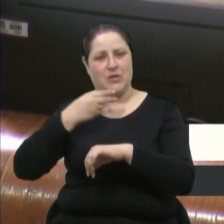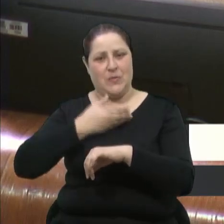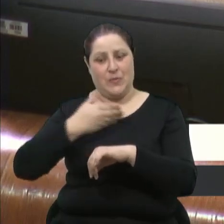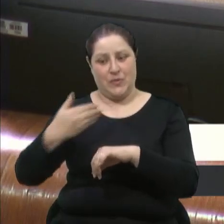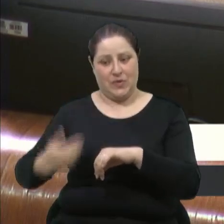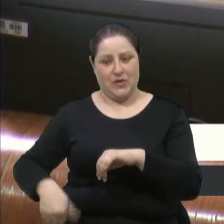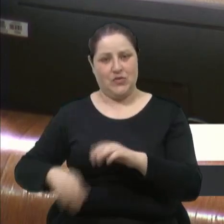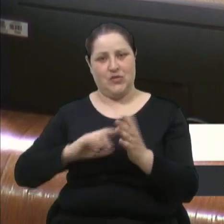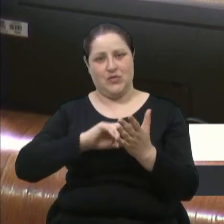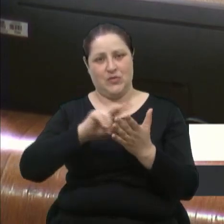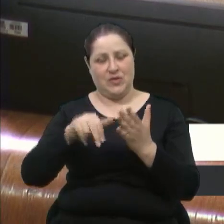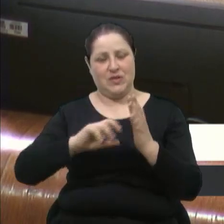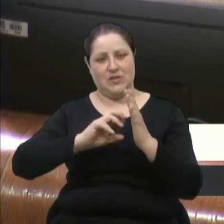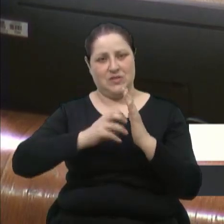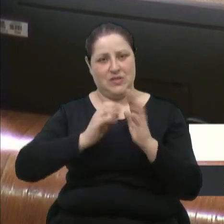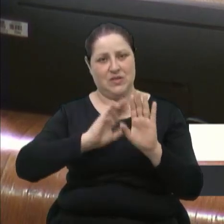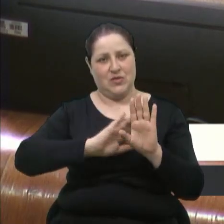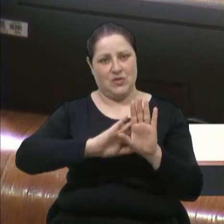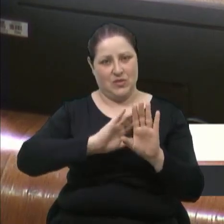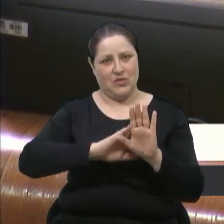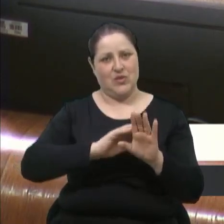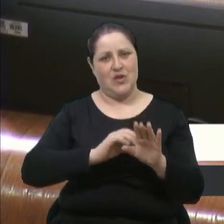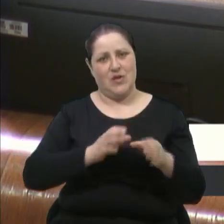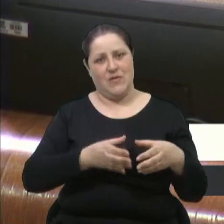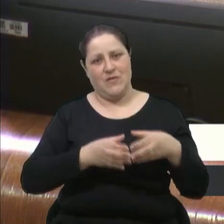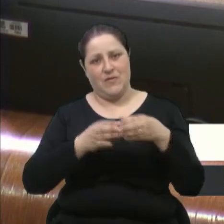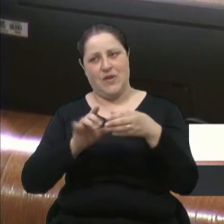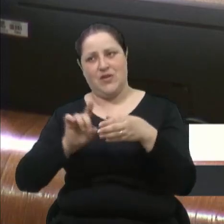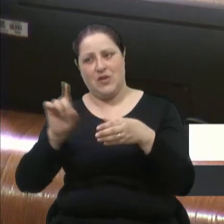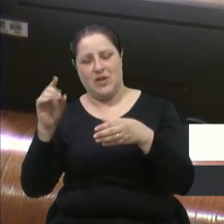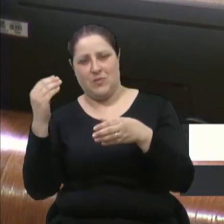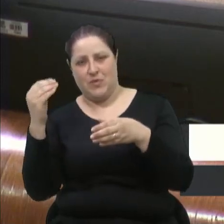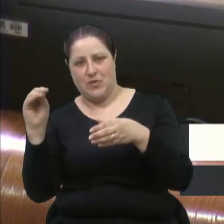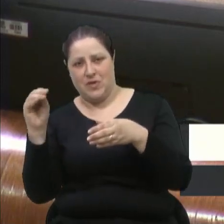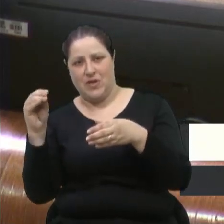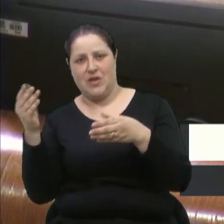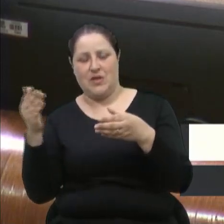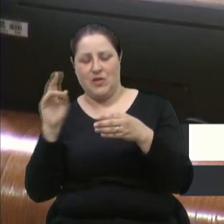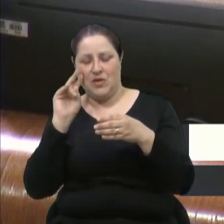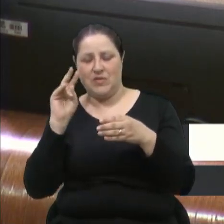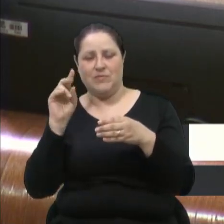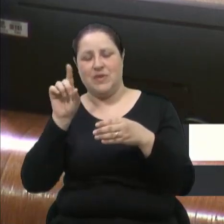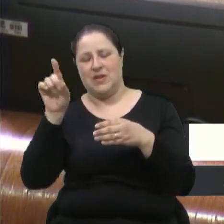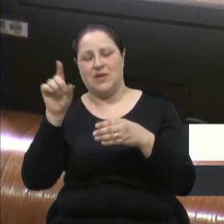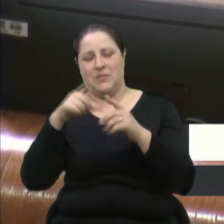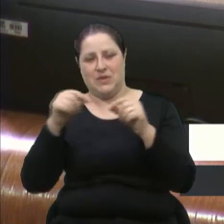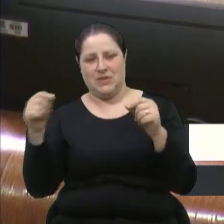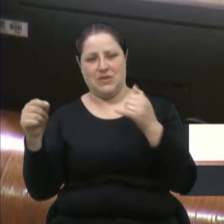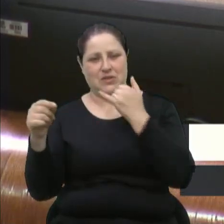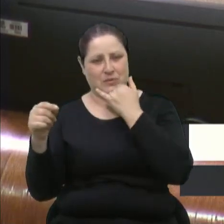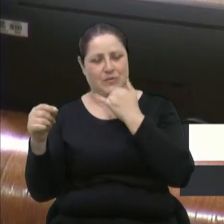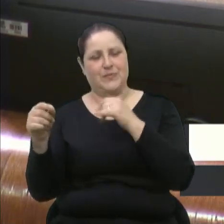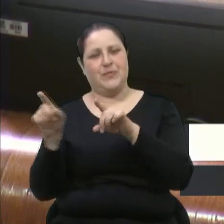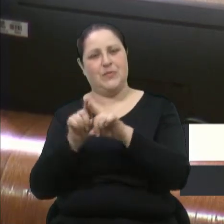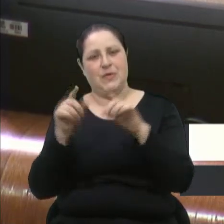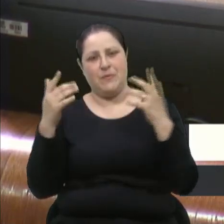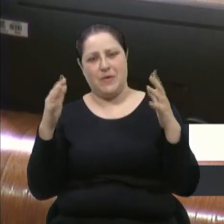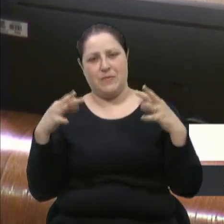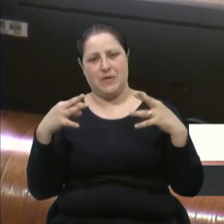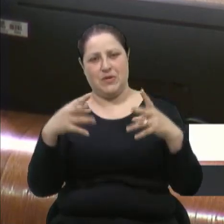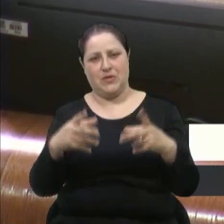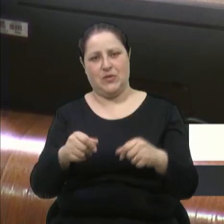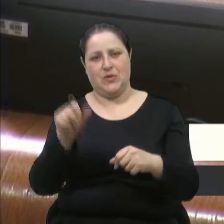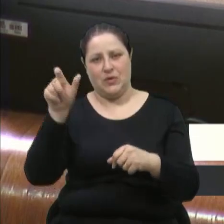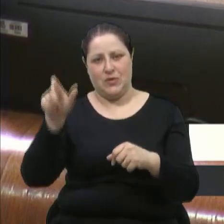muita atenção para a saúde em Caxias do Sul. Então, parabéns a todos, né? E sem dúvida também ao nosso prefeito, ao nosso